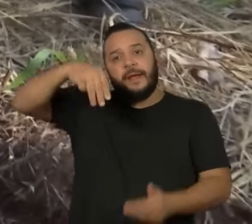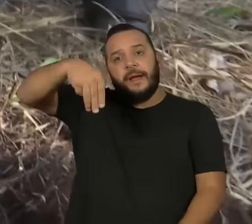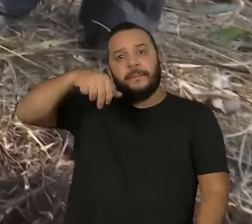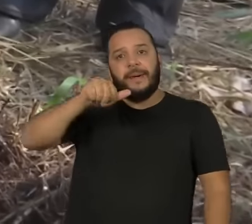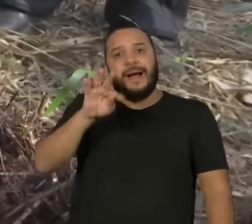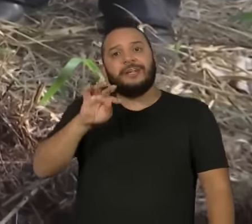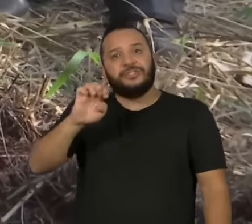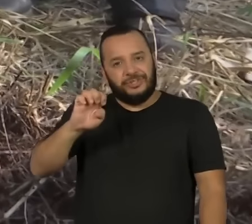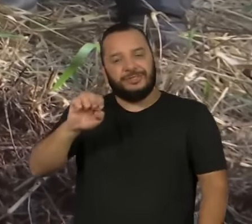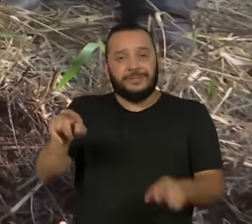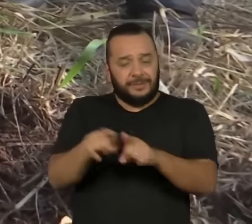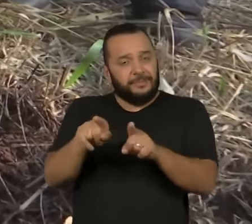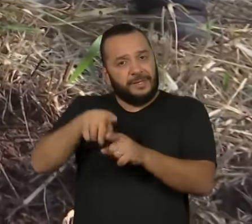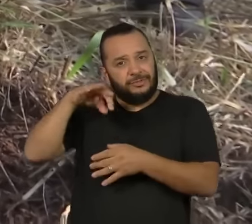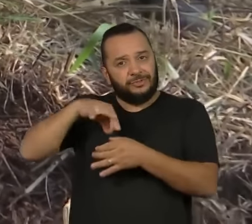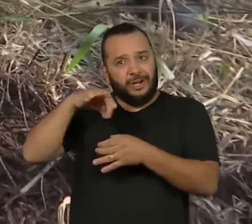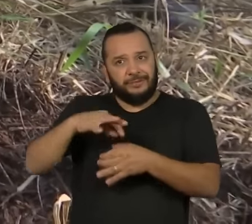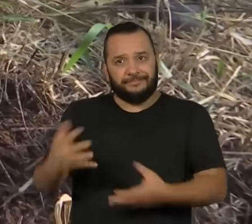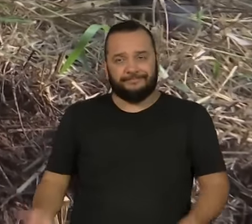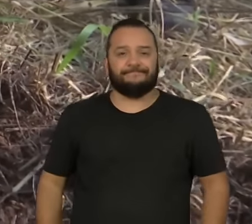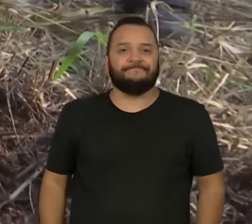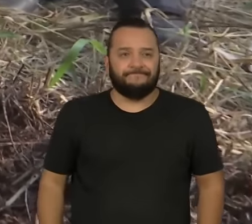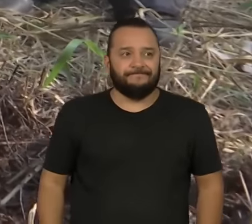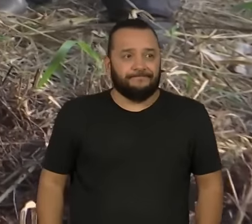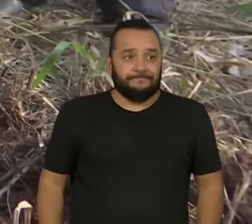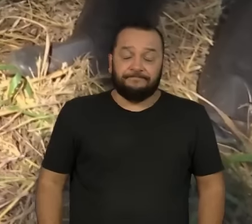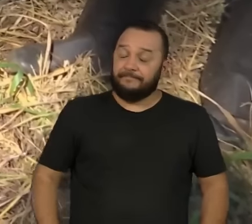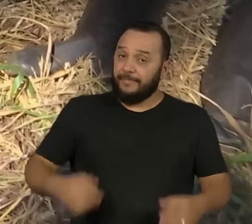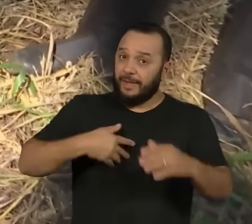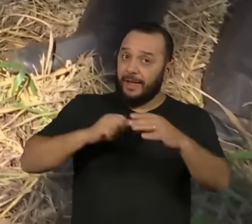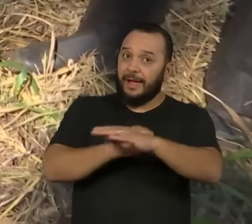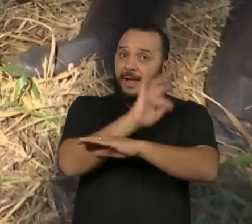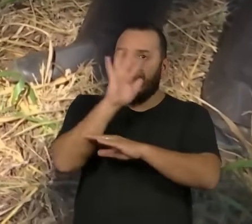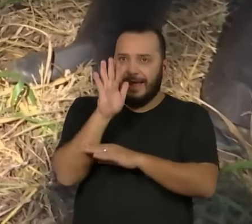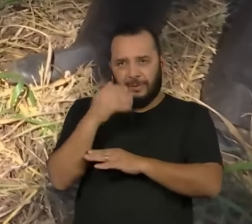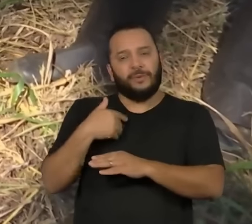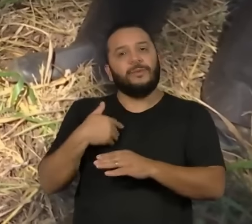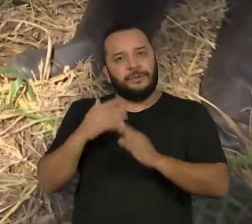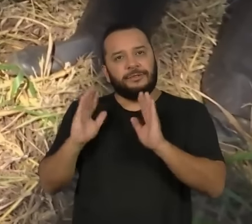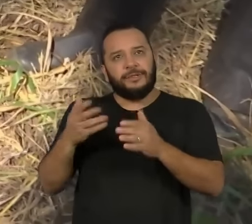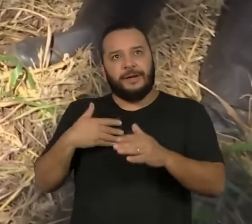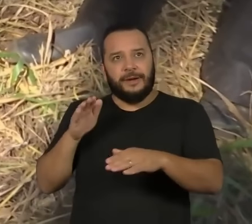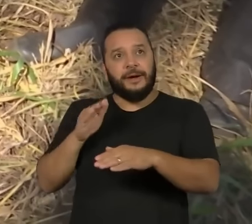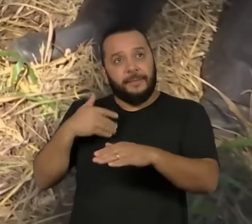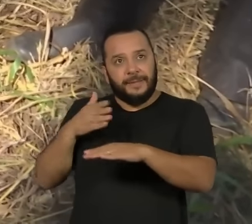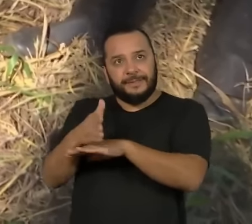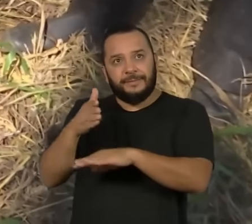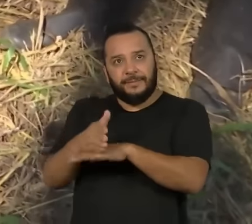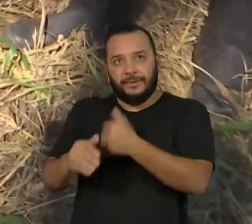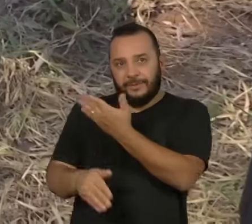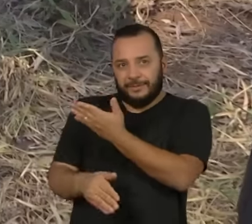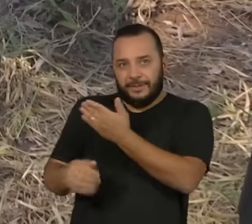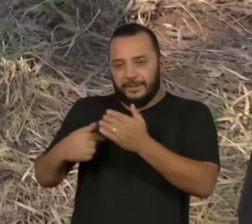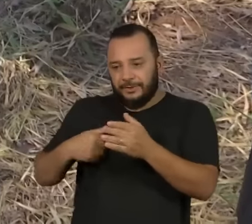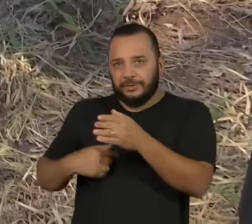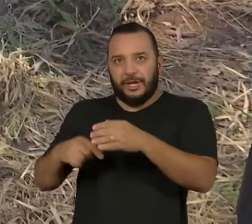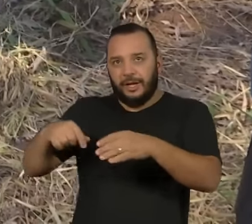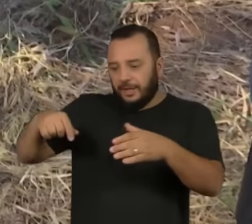De forma simbólica, a equipe do Repórter Eco participou da restauração. Plantamos mudas de cedro,